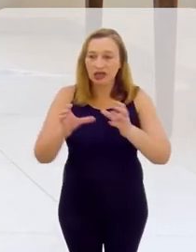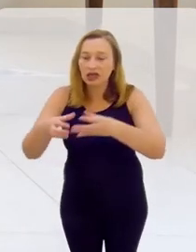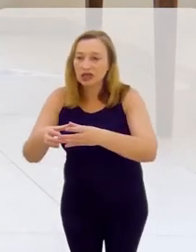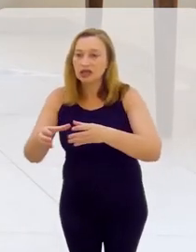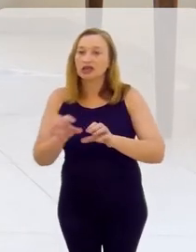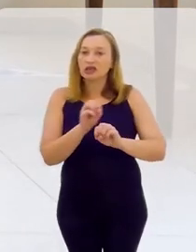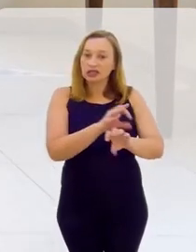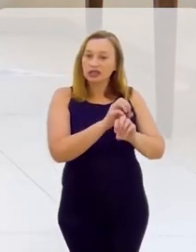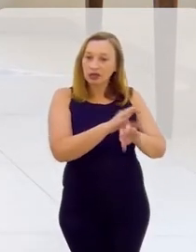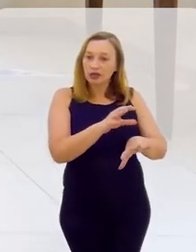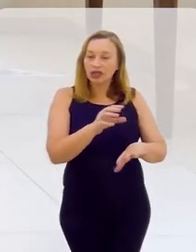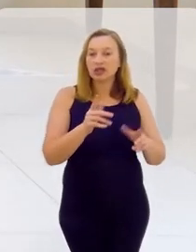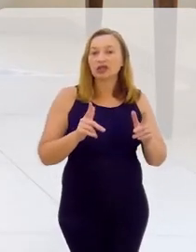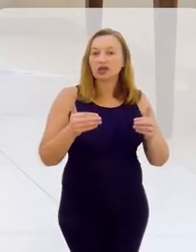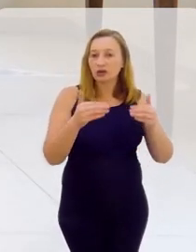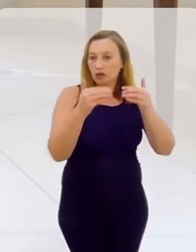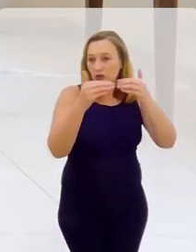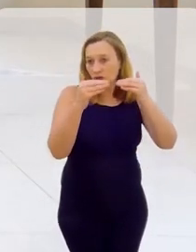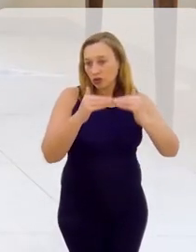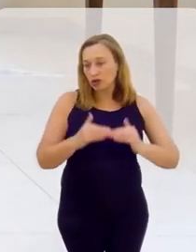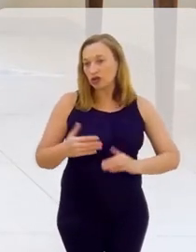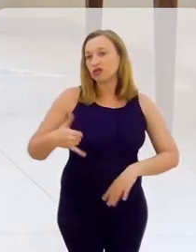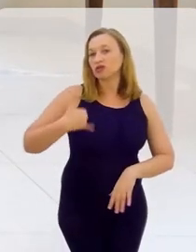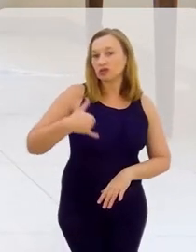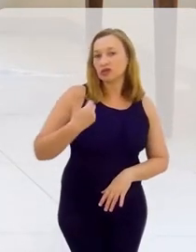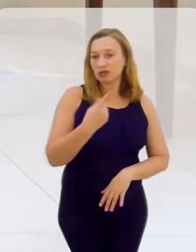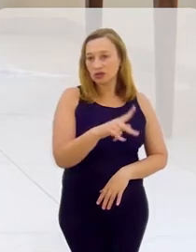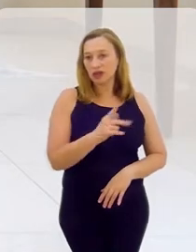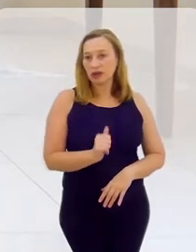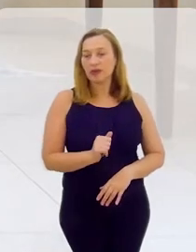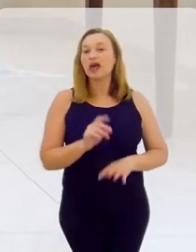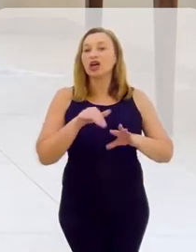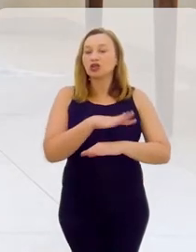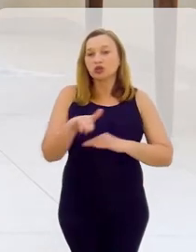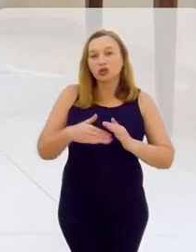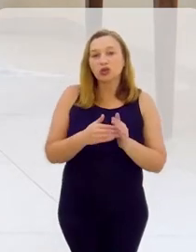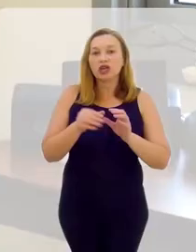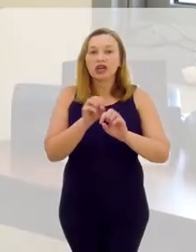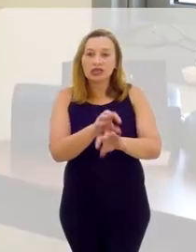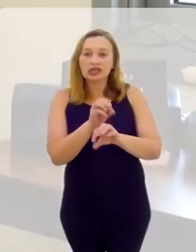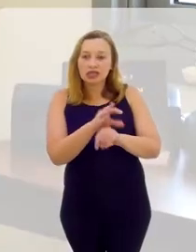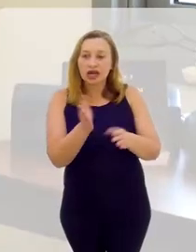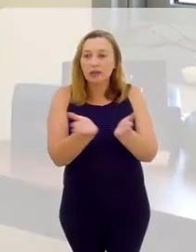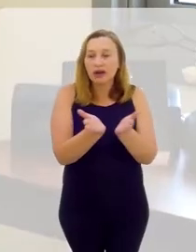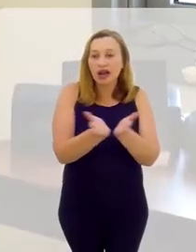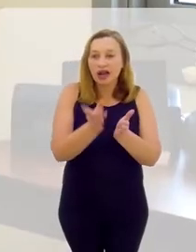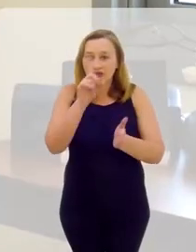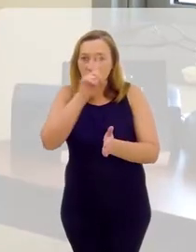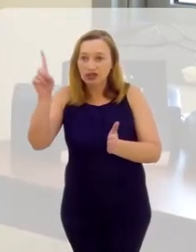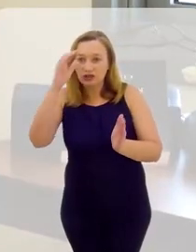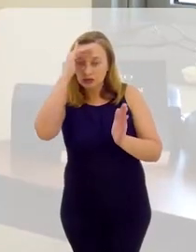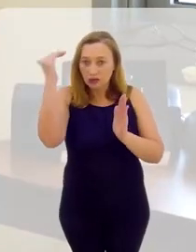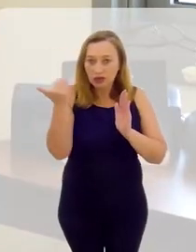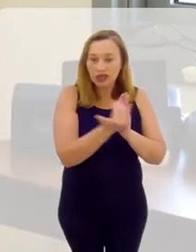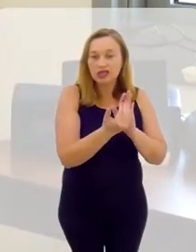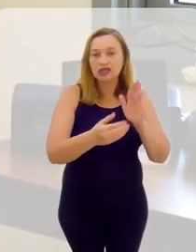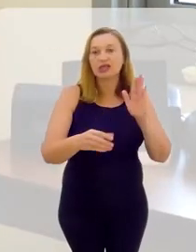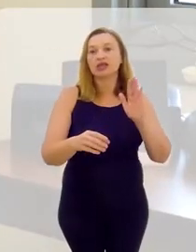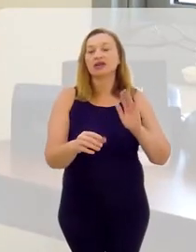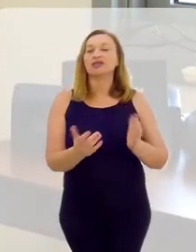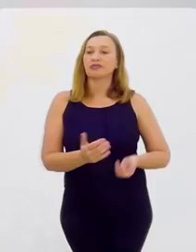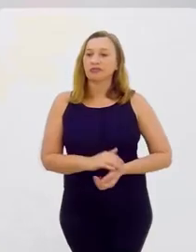possa receber um ensinamento adequado à sua idade. Em todas elas é ensinado o Evangelho, a fazer ordenanças e